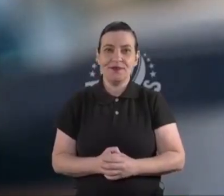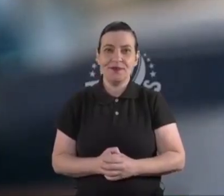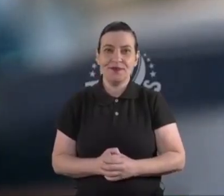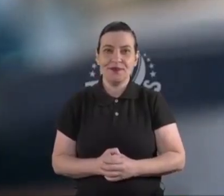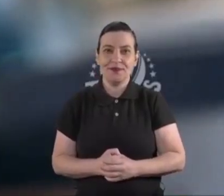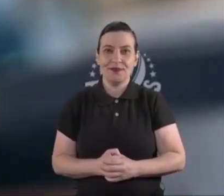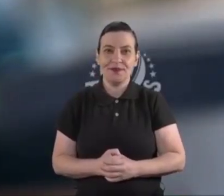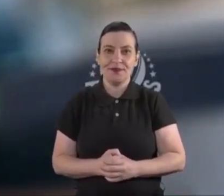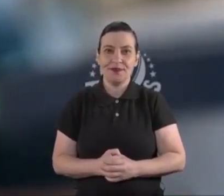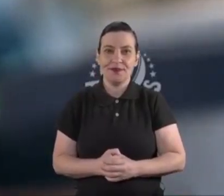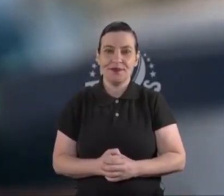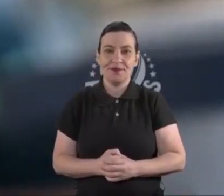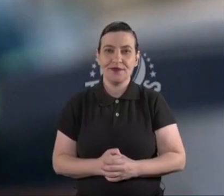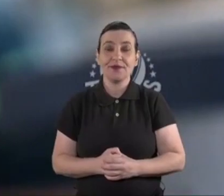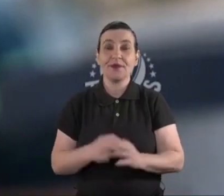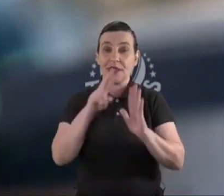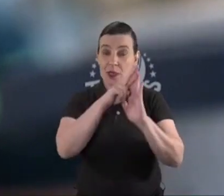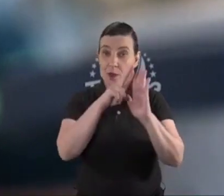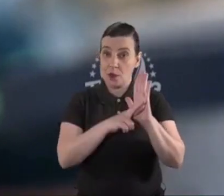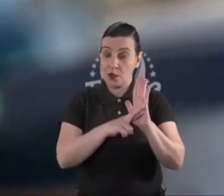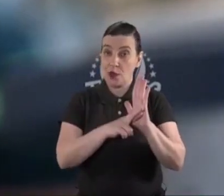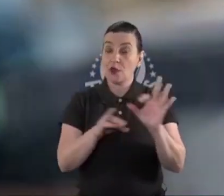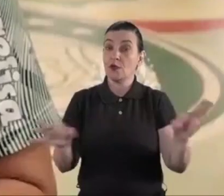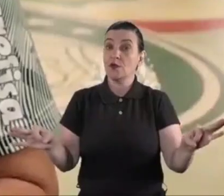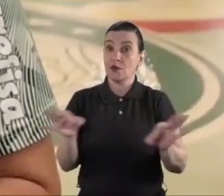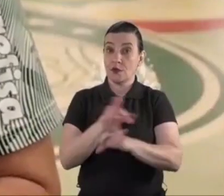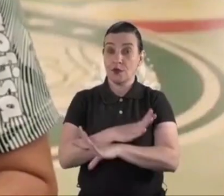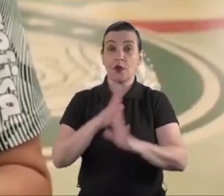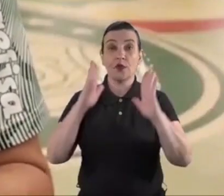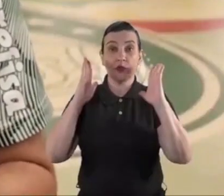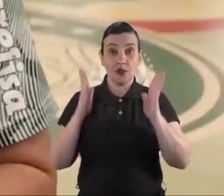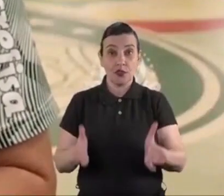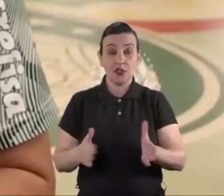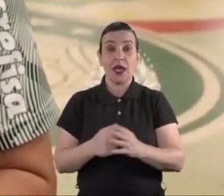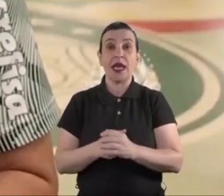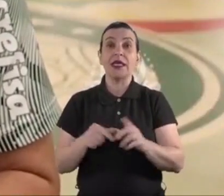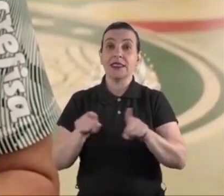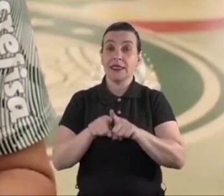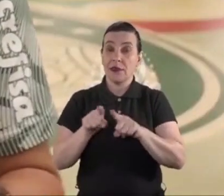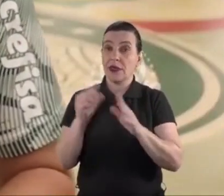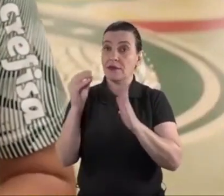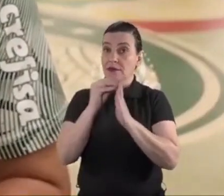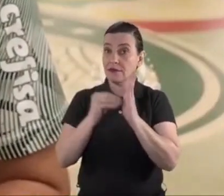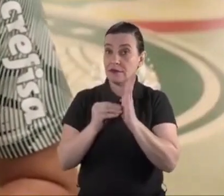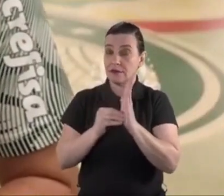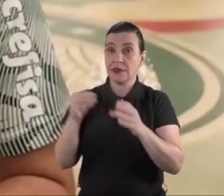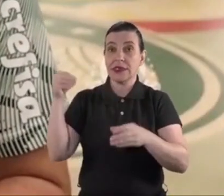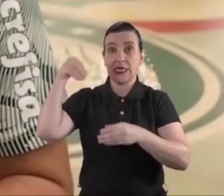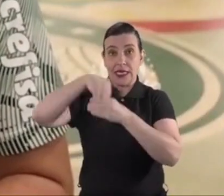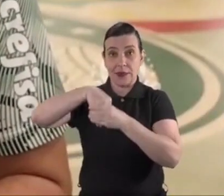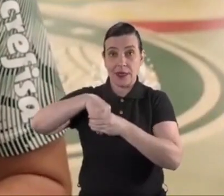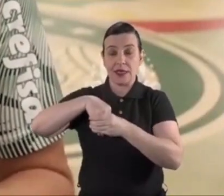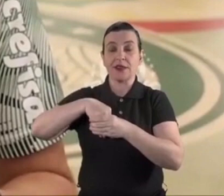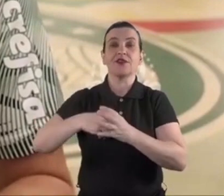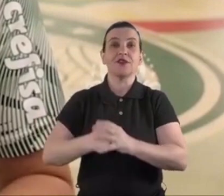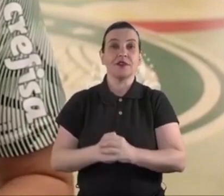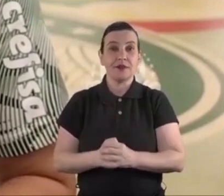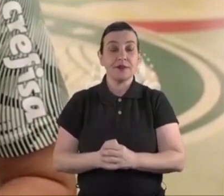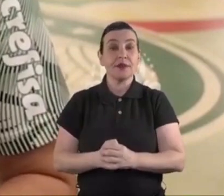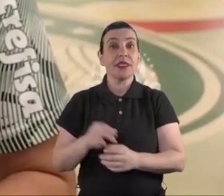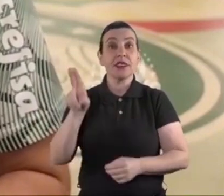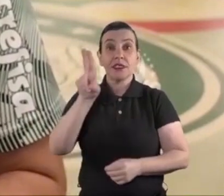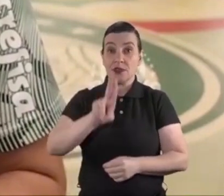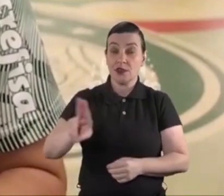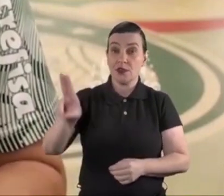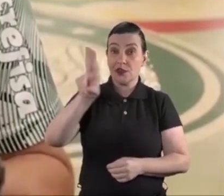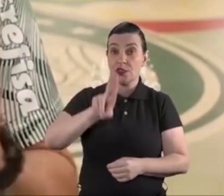Nós temos um protocolo muito bem definido e formatado aqui internamente, e nós